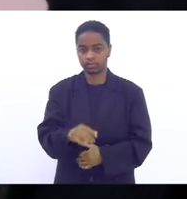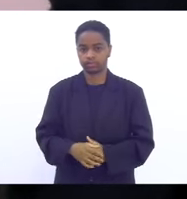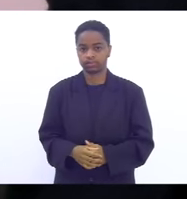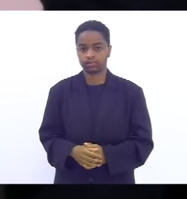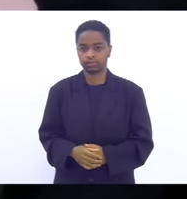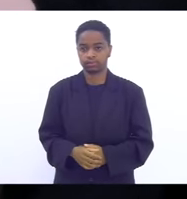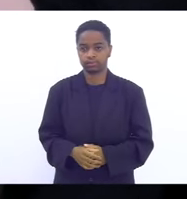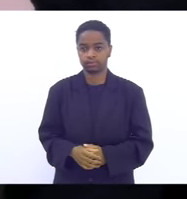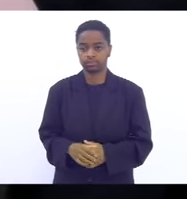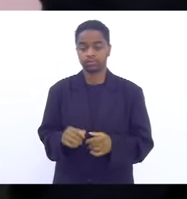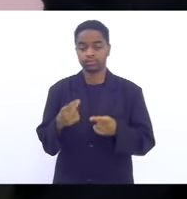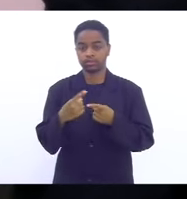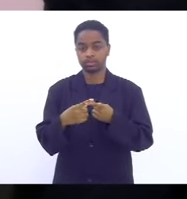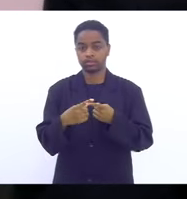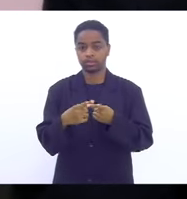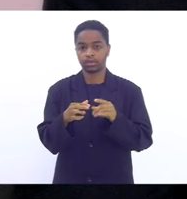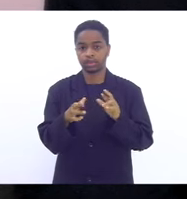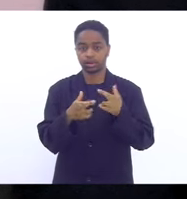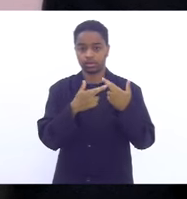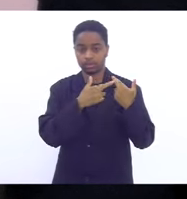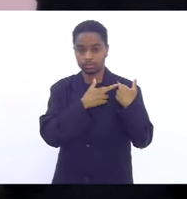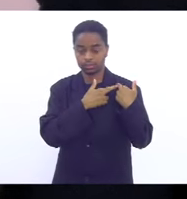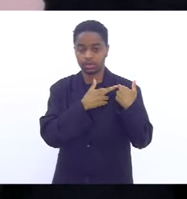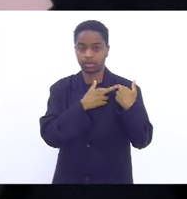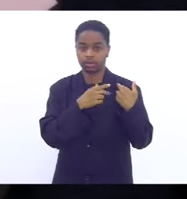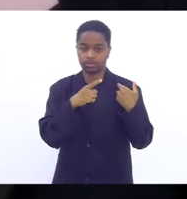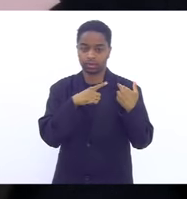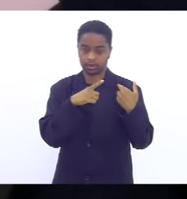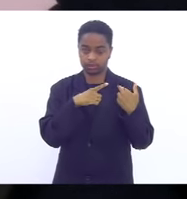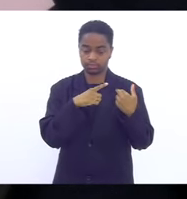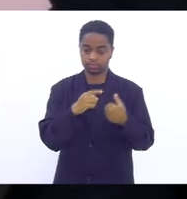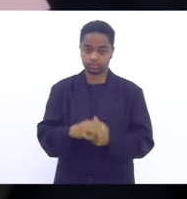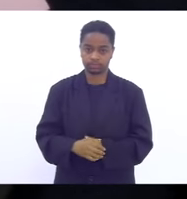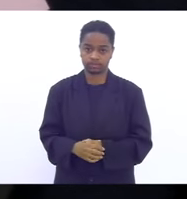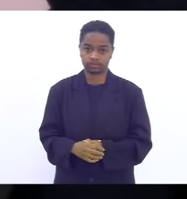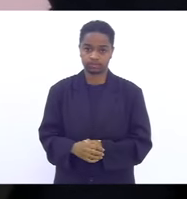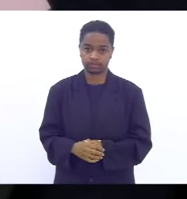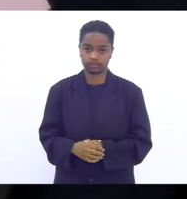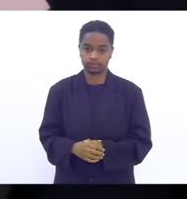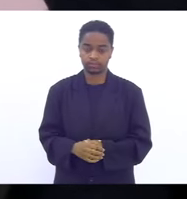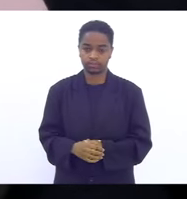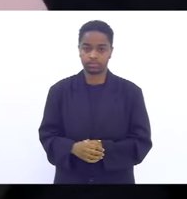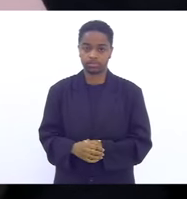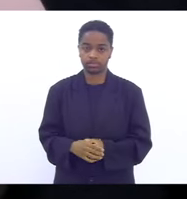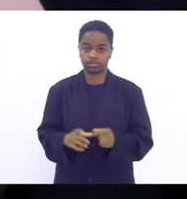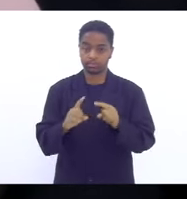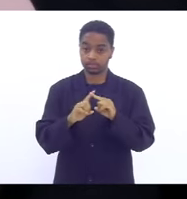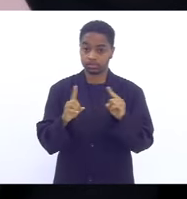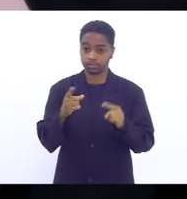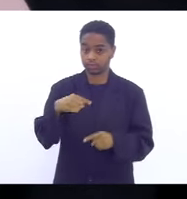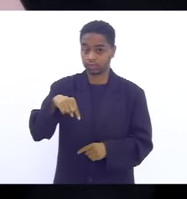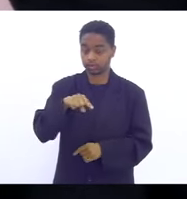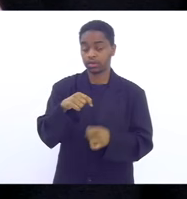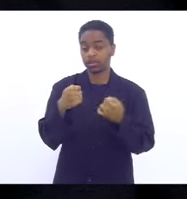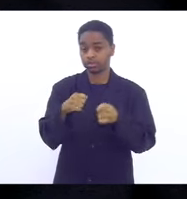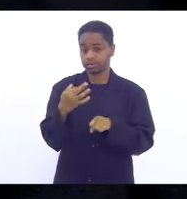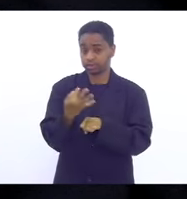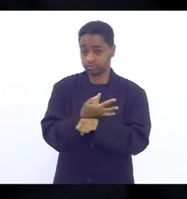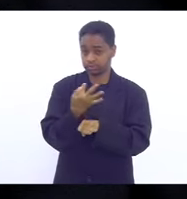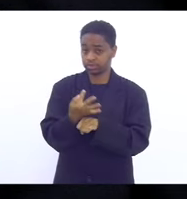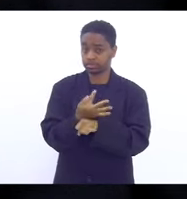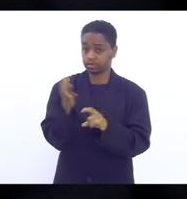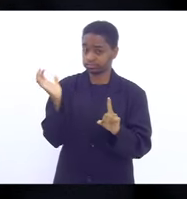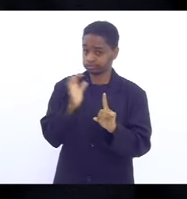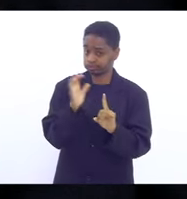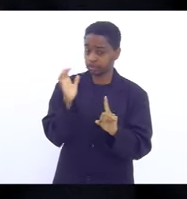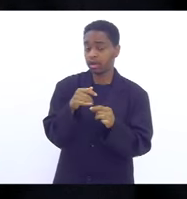é responsável, responsabilidade, nós temos responsabilidade. Agora, vocês têm que aguentar a pressão, porque